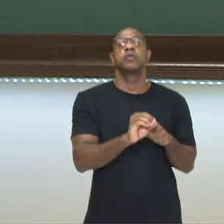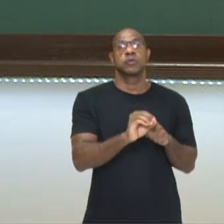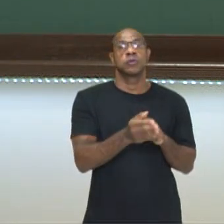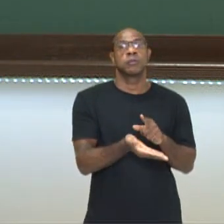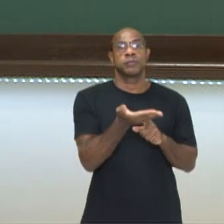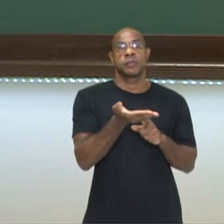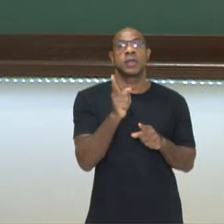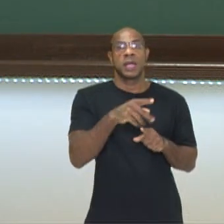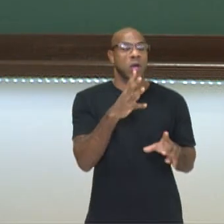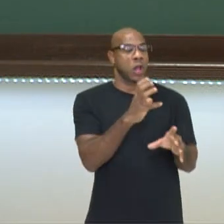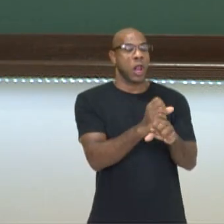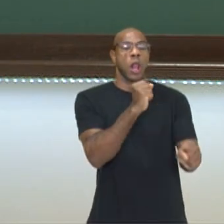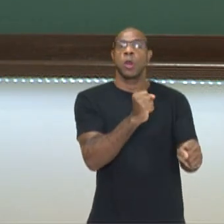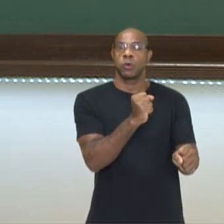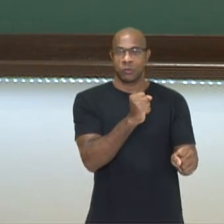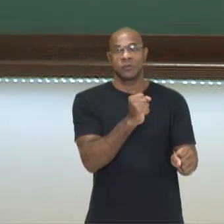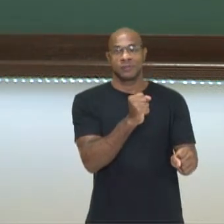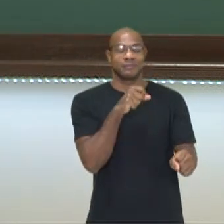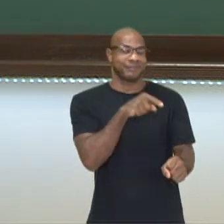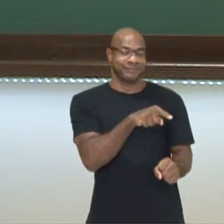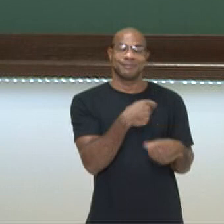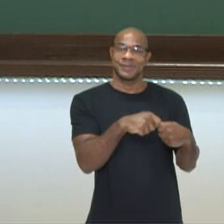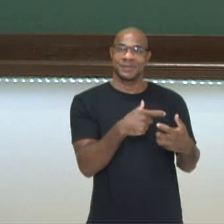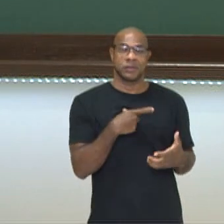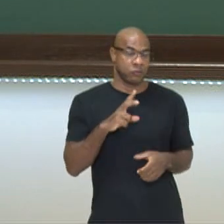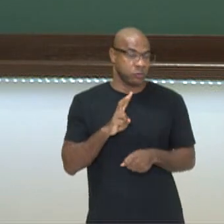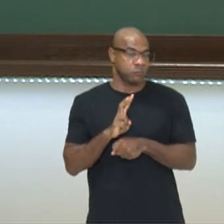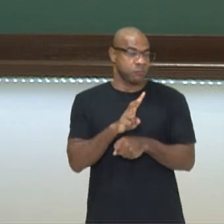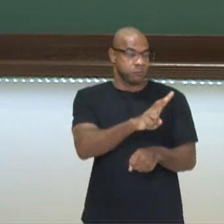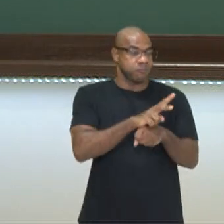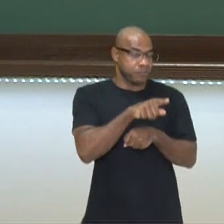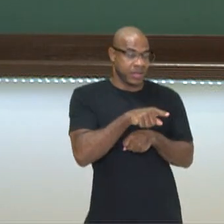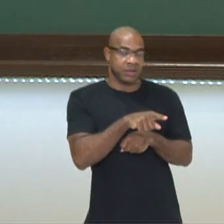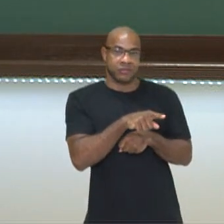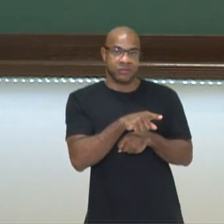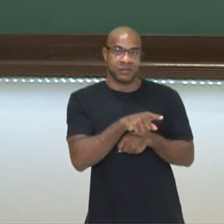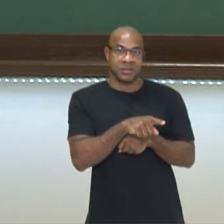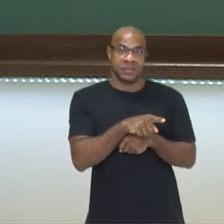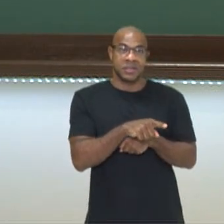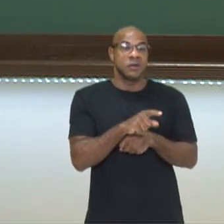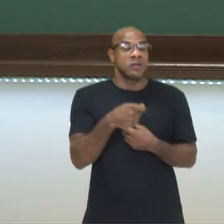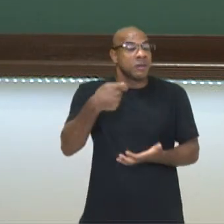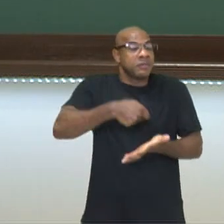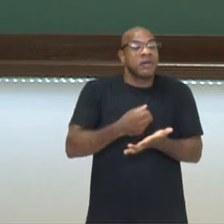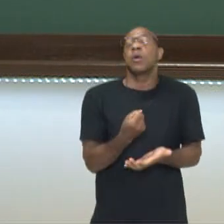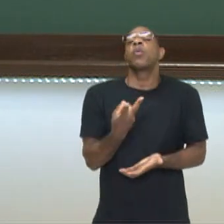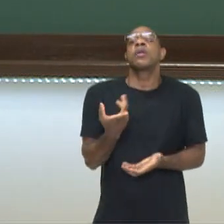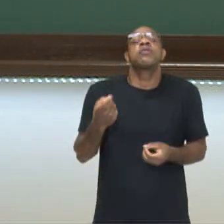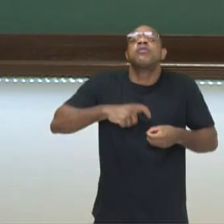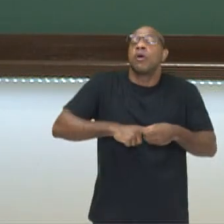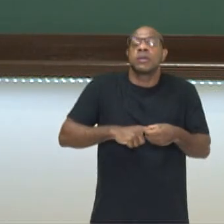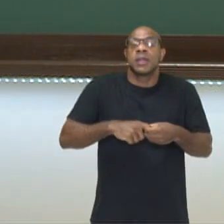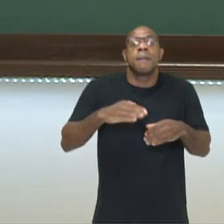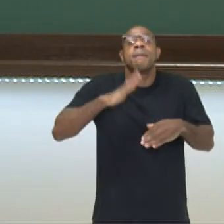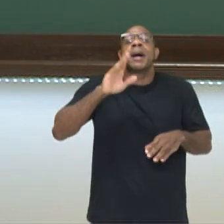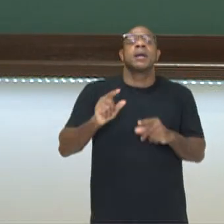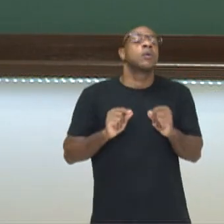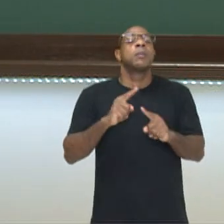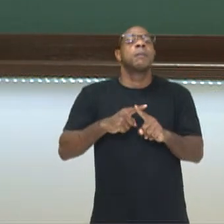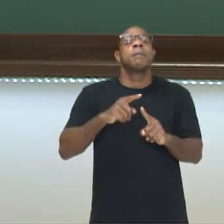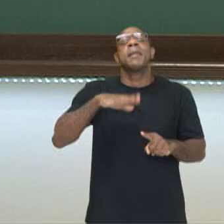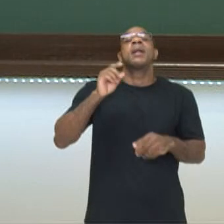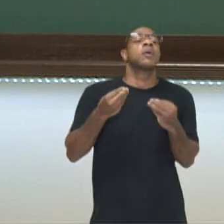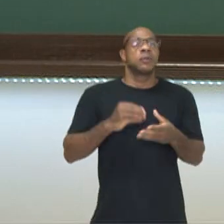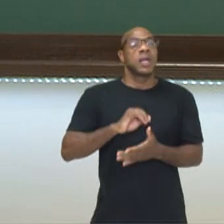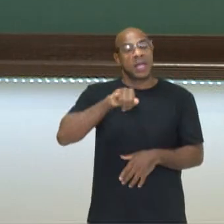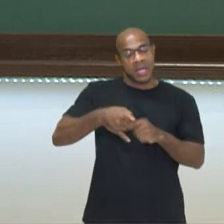o lucro da operação financeira. Então, eu te empresto dinheiro. Qual que é o lucro que eu vou ter nesse empréstimo de dinheiro? O juro que você vai ter que me pagar. E o juro